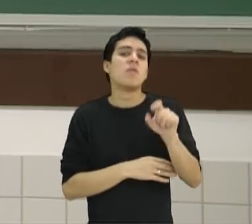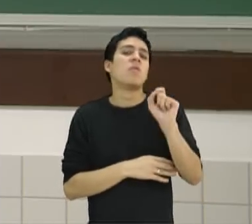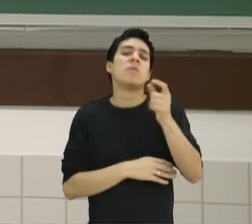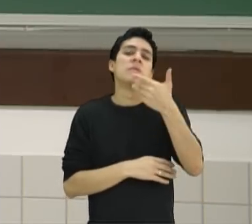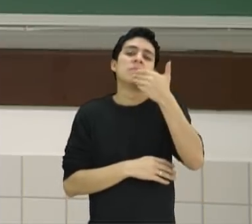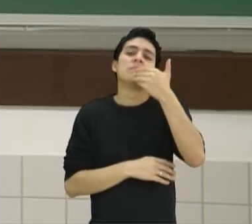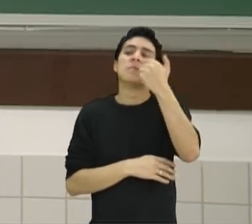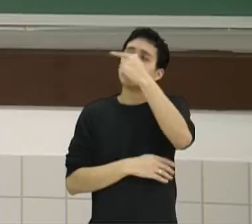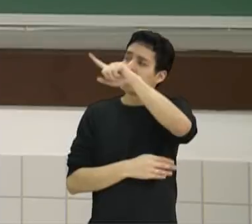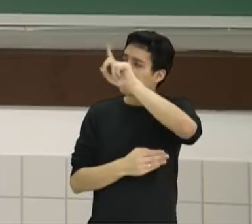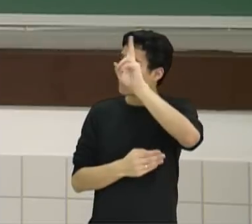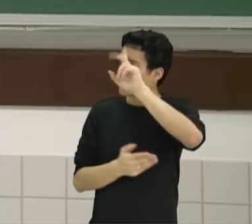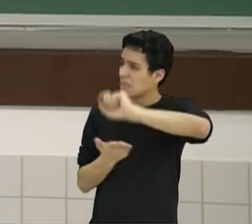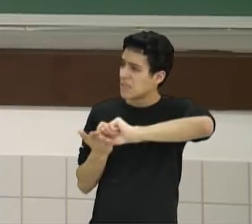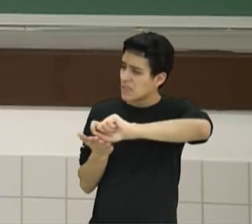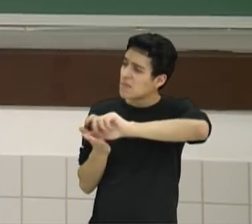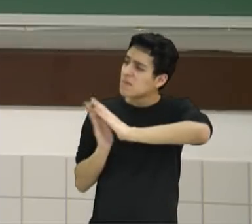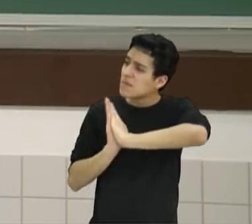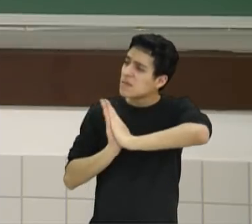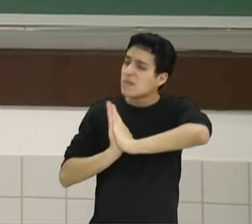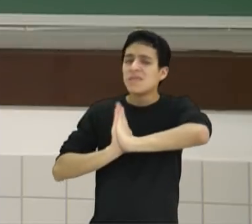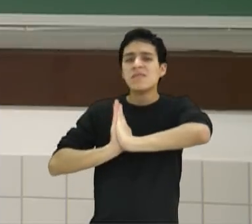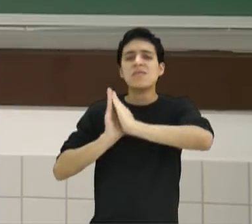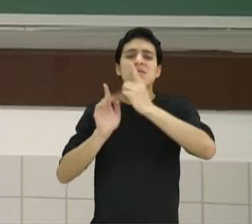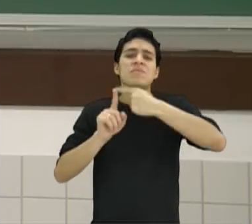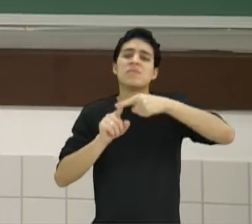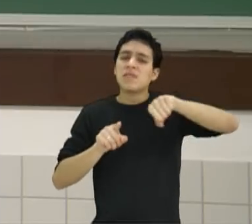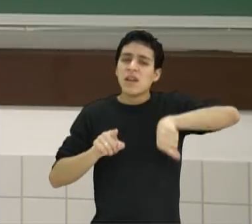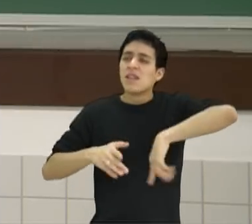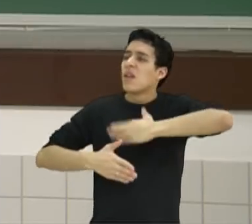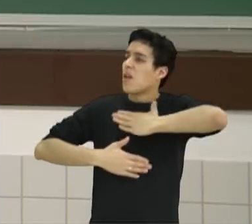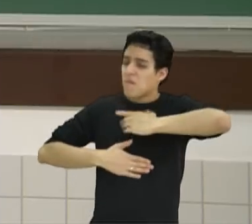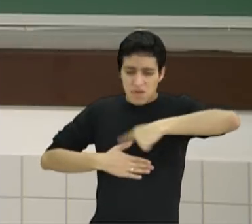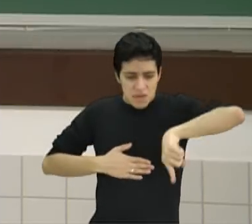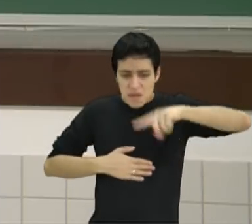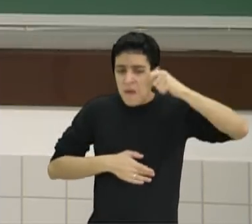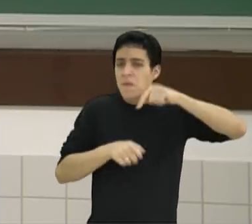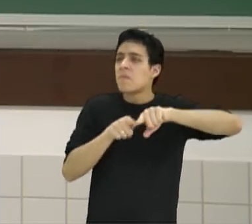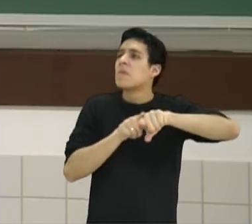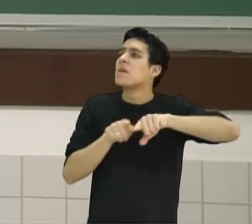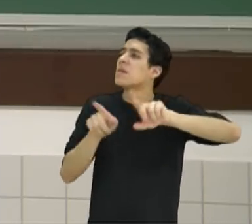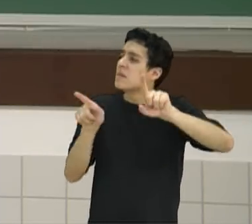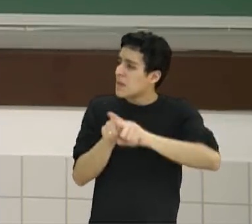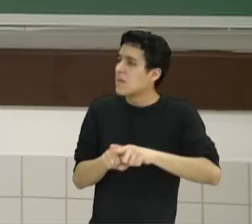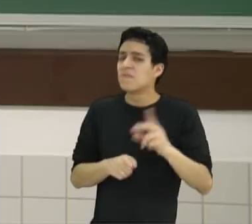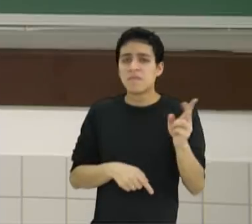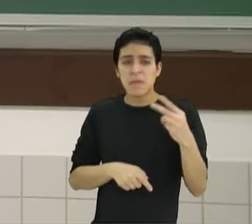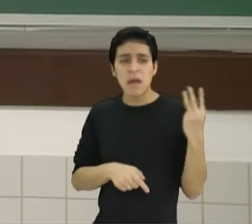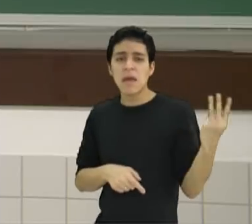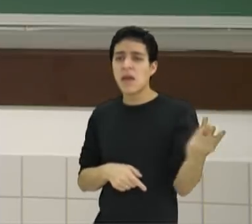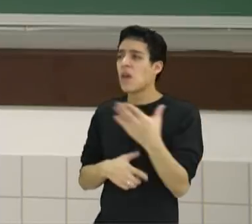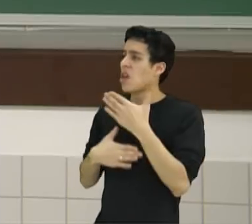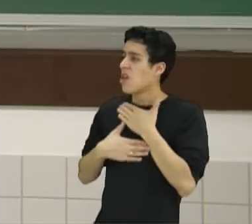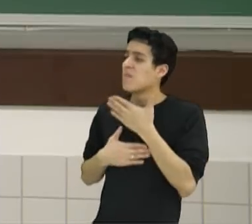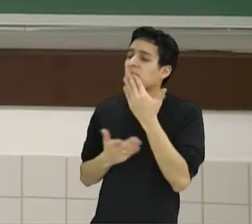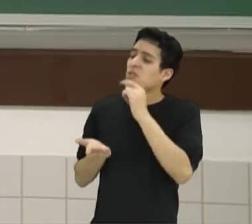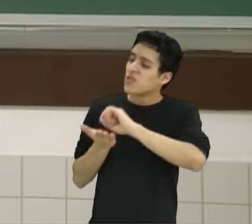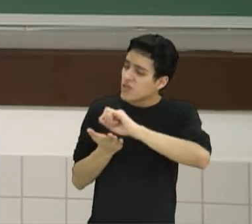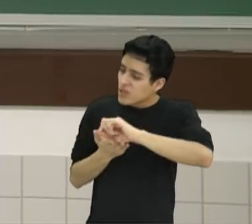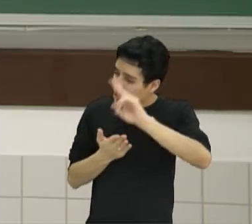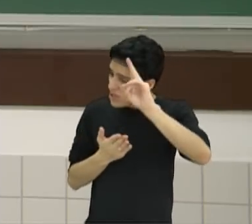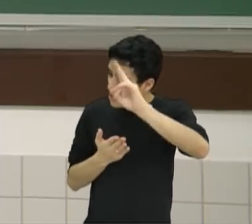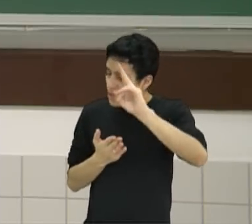pediu para que ele escrevesse a história, porque ela havia gostado, as irmãs também haviam gostado, então ela pediu para que ele